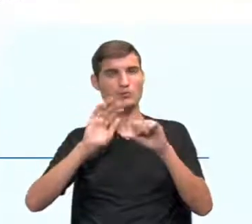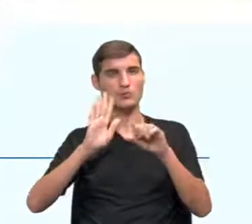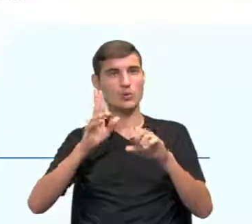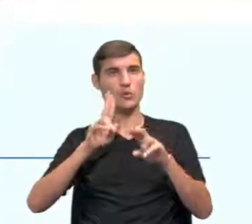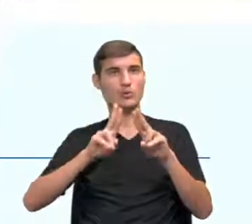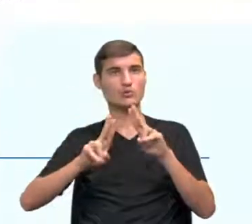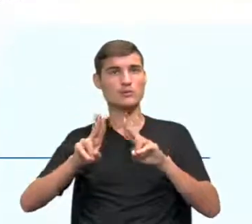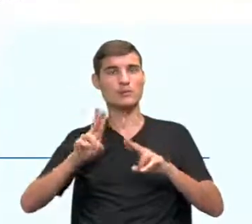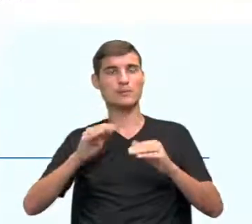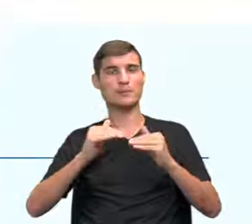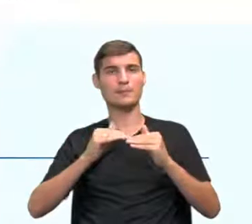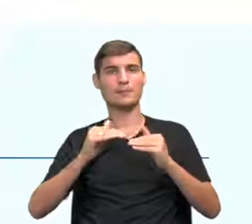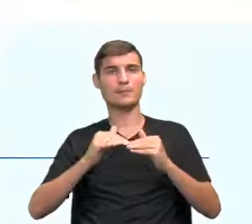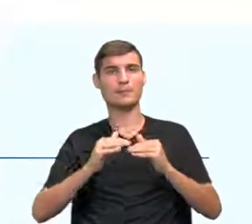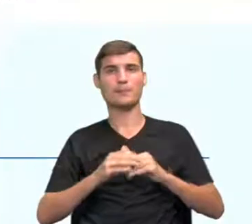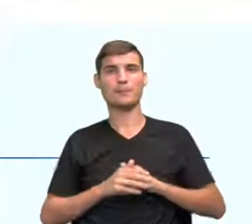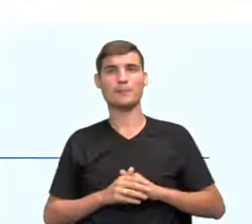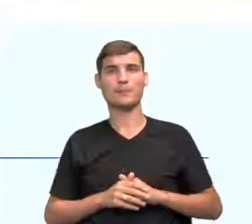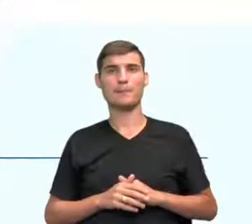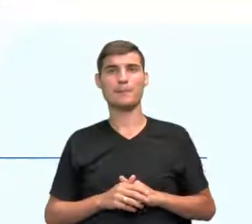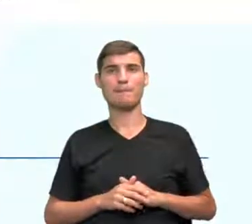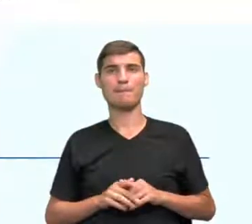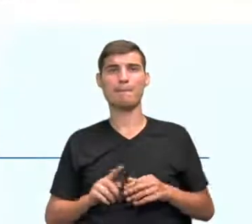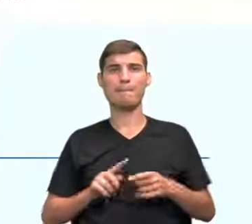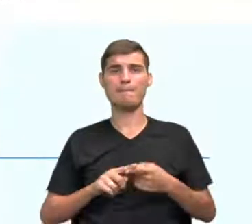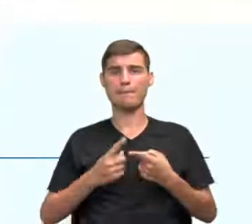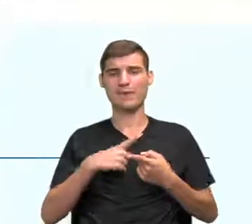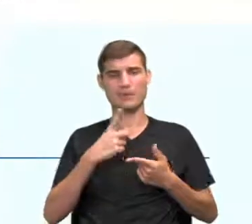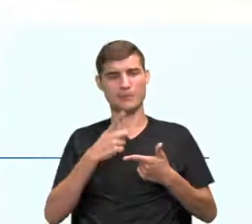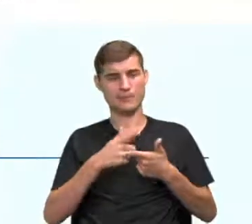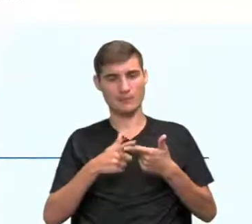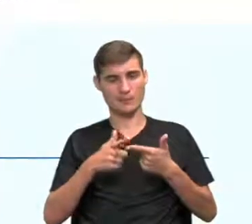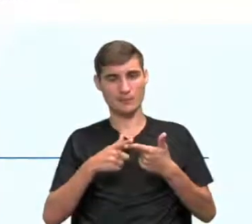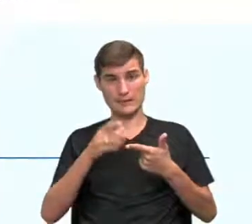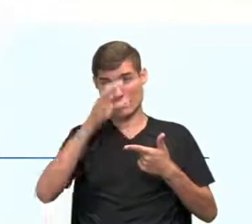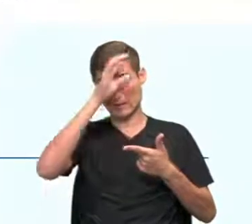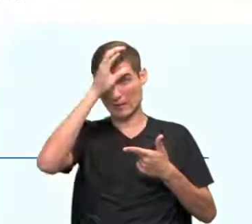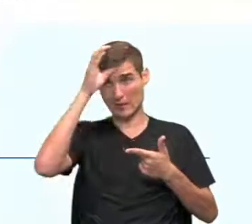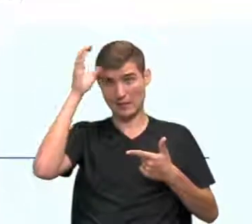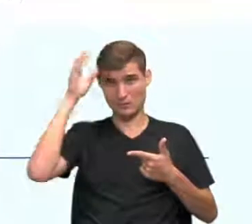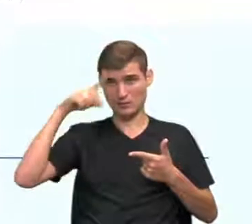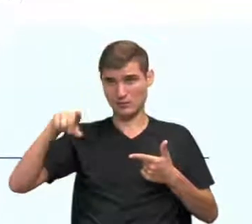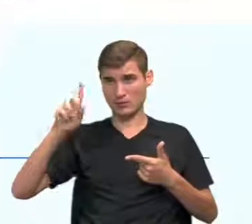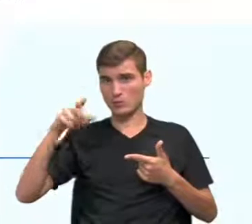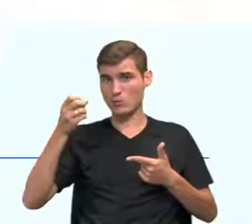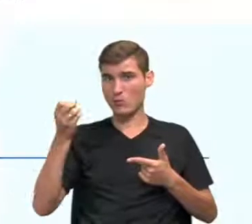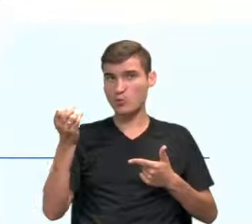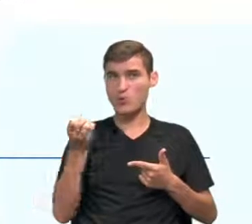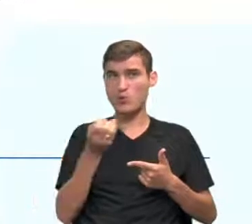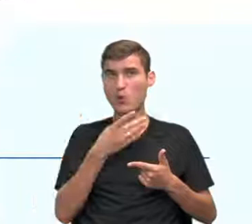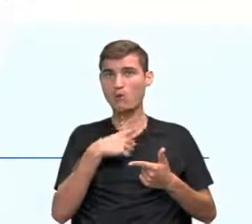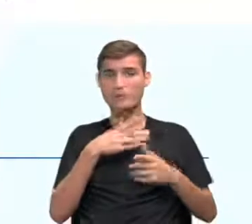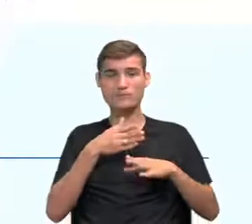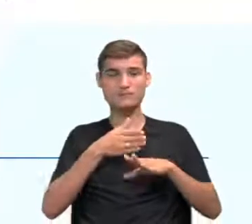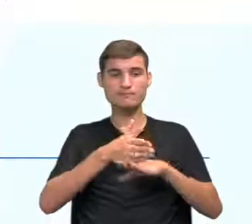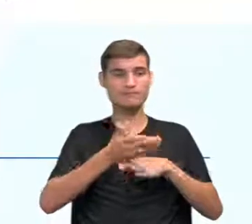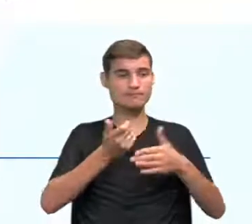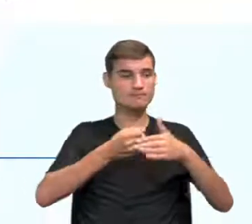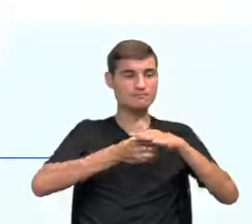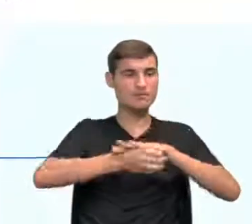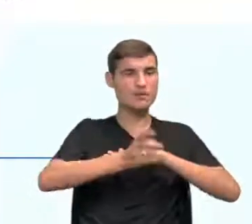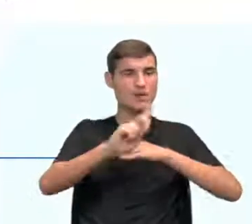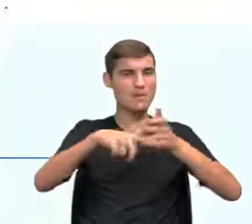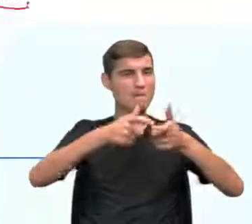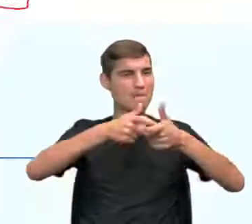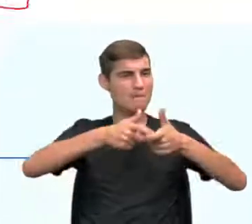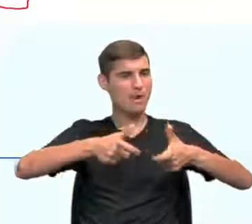utilizada. Só que tem um problema. Esse seu cliente ele quer atender um novo nicho de mercado que quer uma